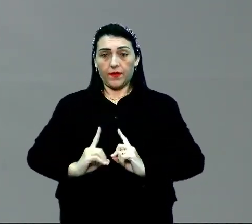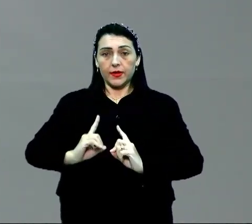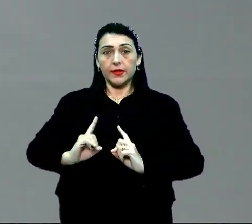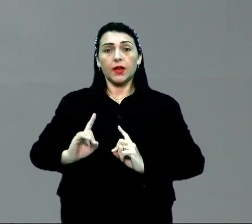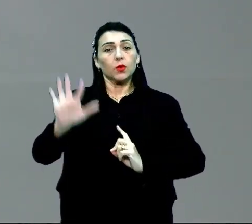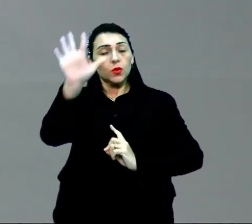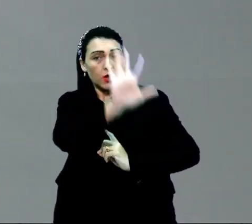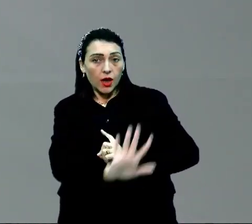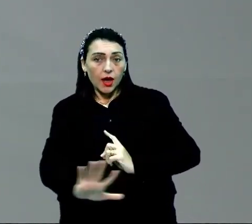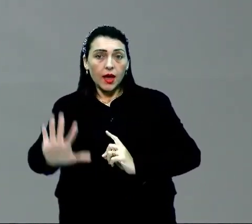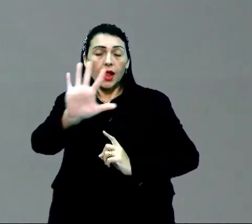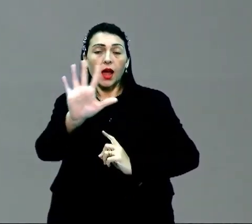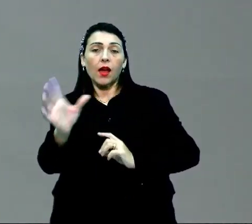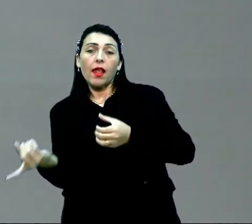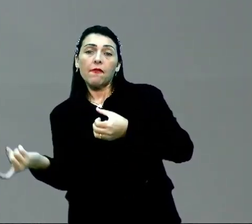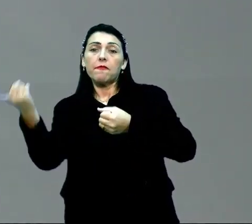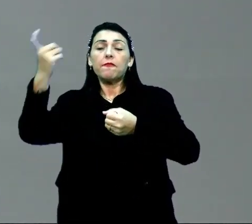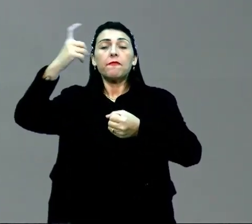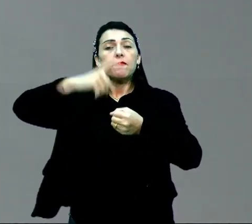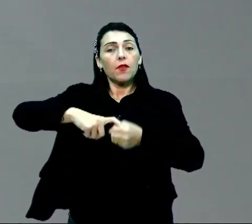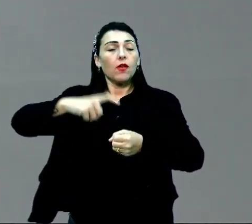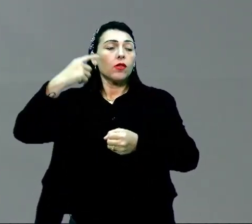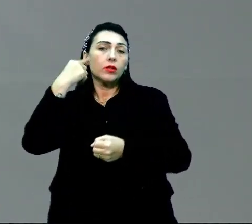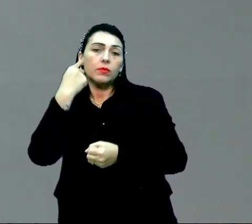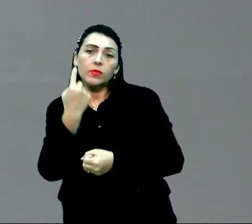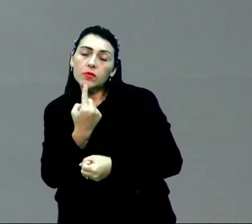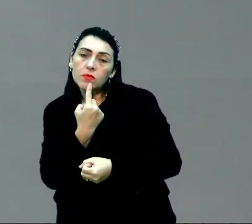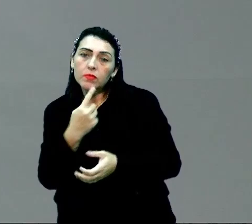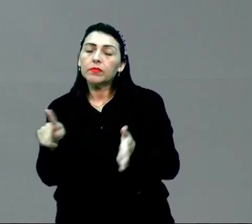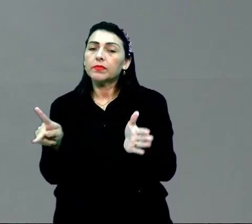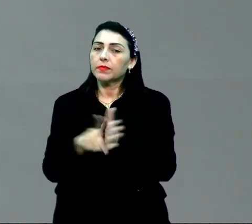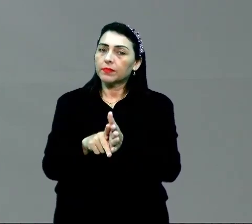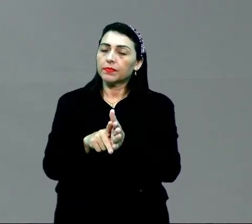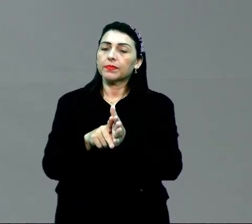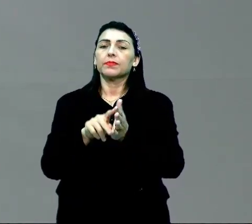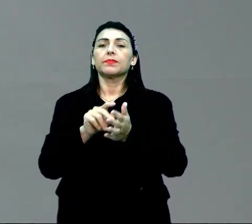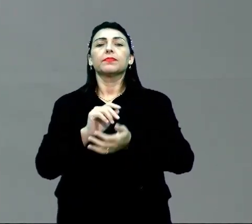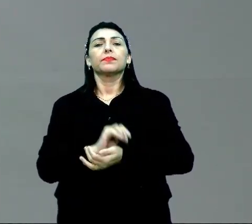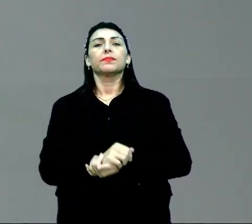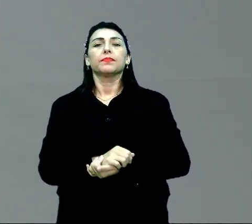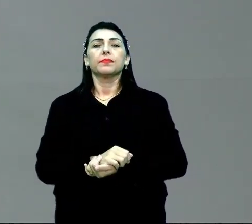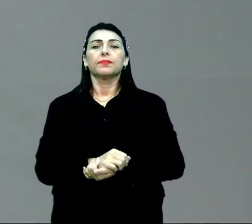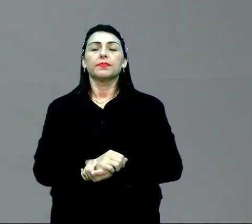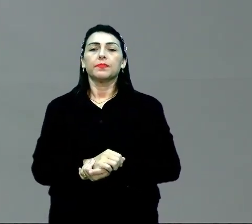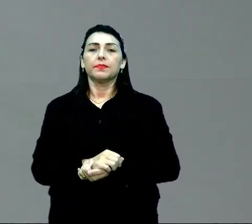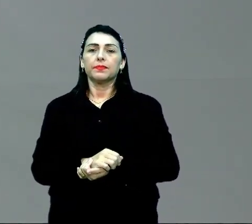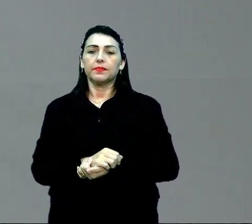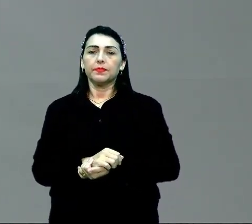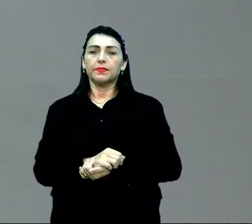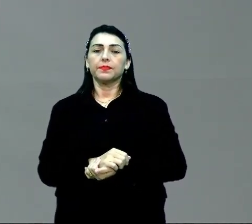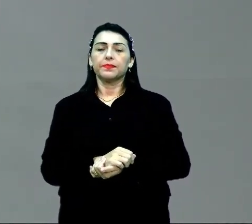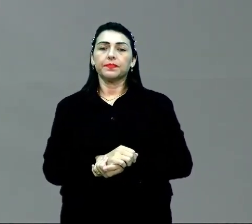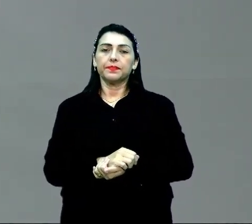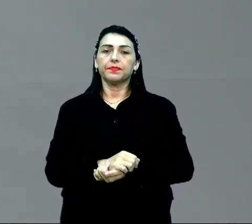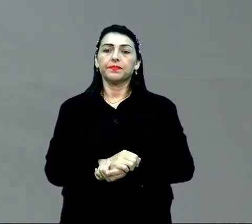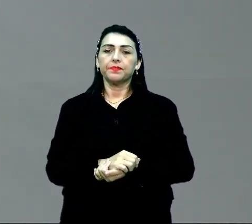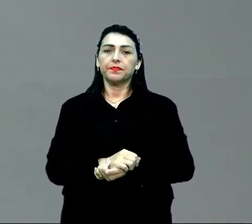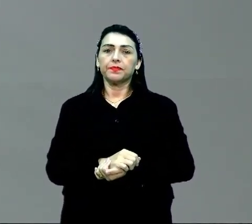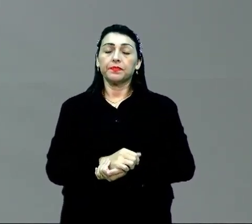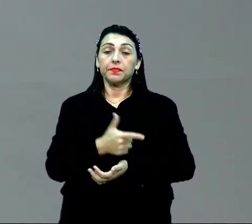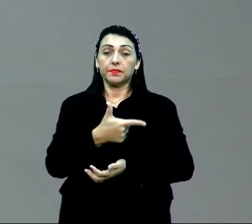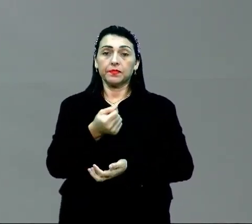modo geral, e aí logo em seguida que ela parte para os específicos, que ela vai falar especificamente dos surdos.